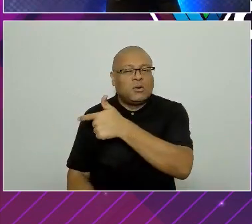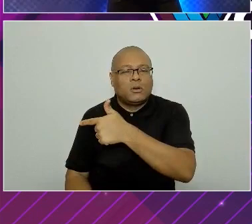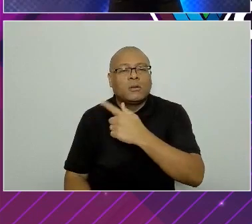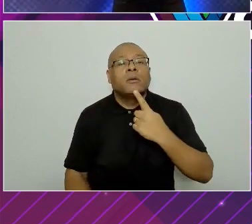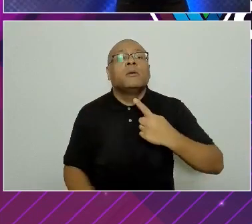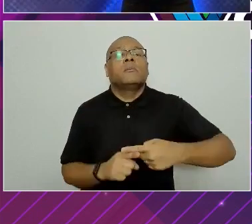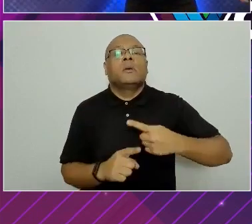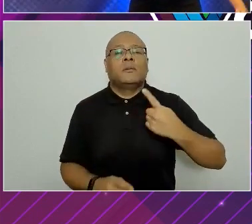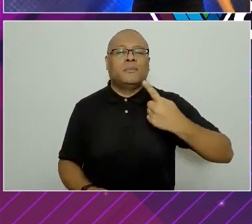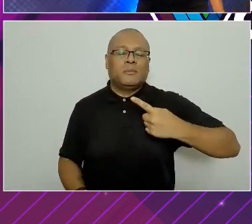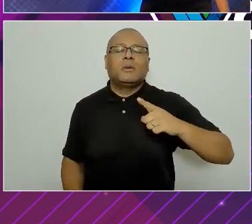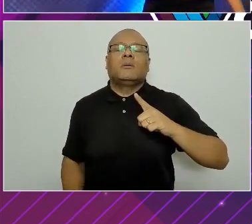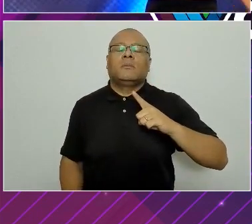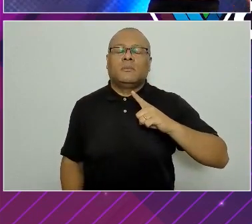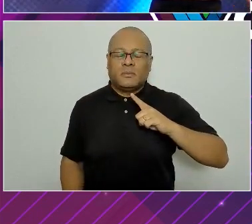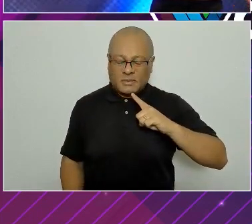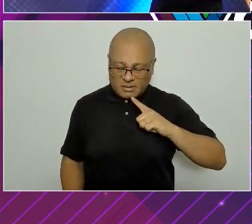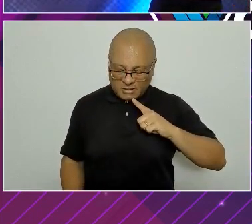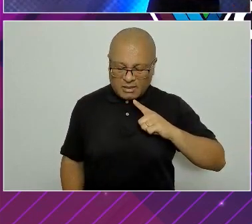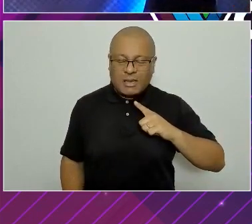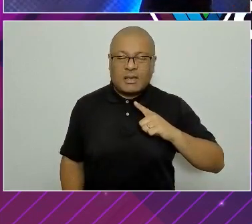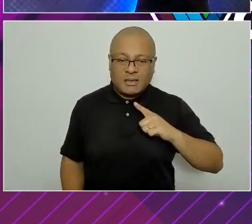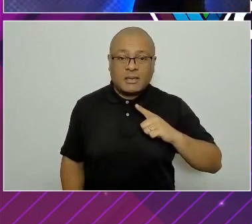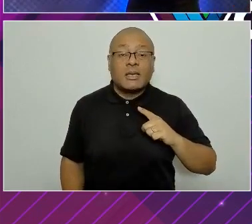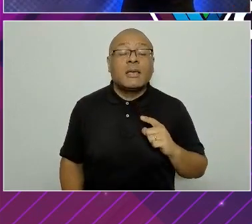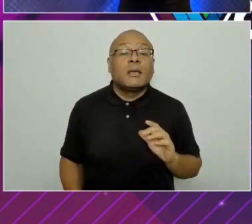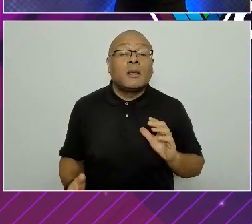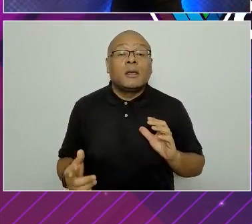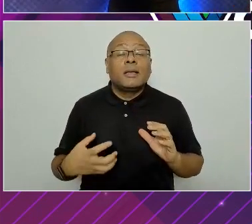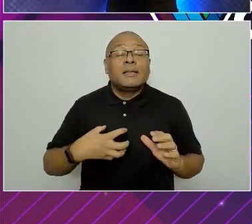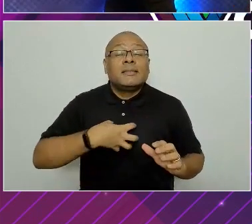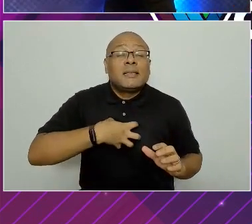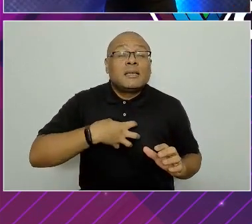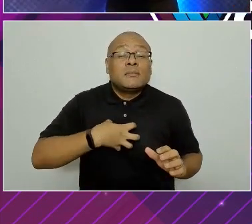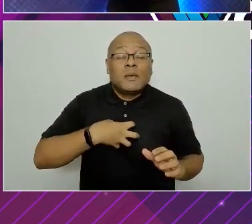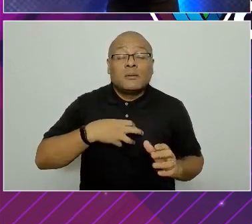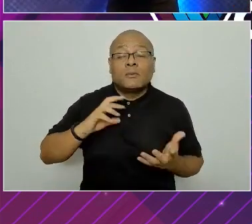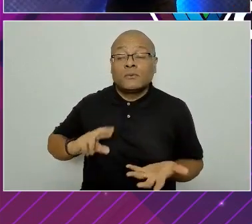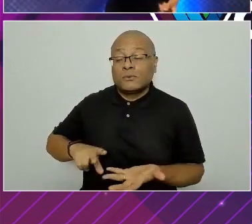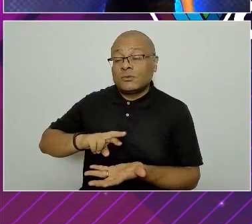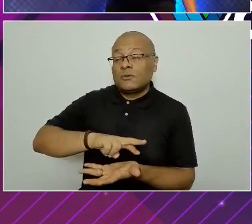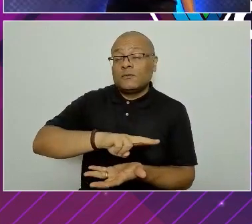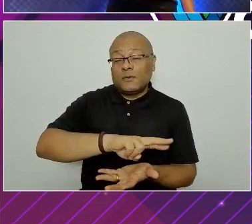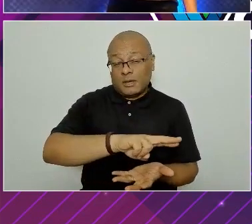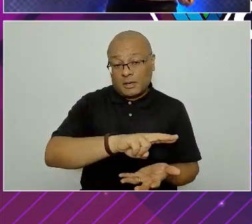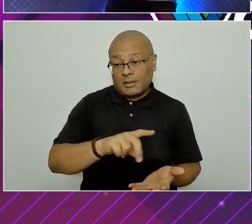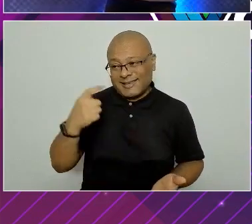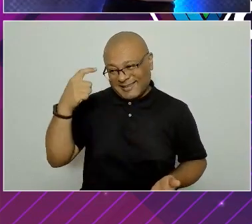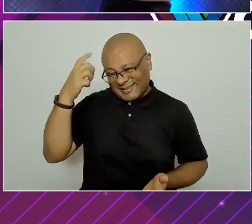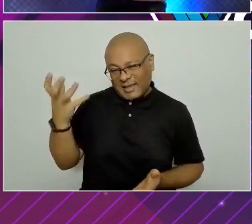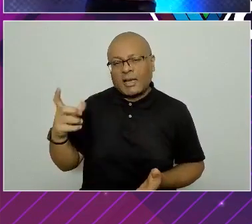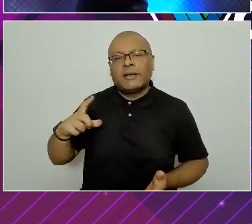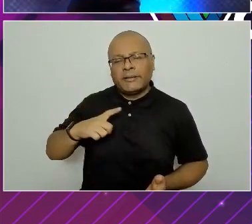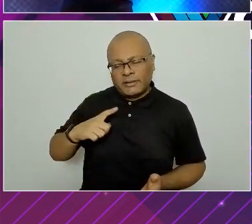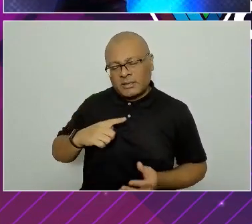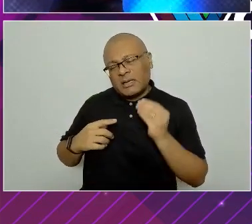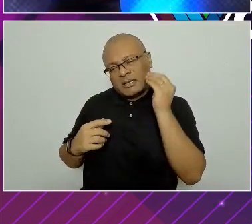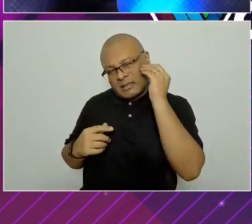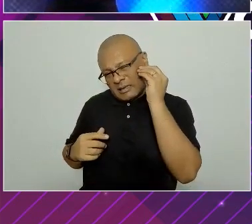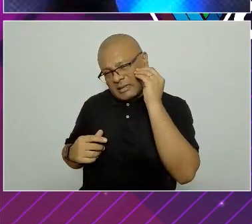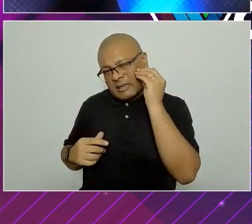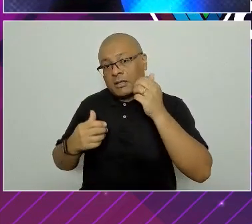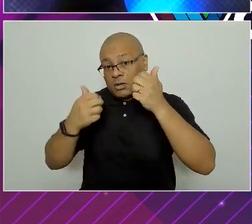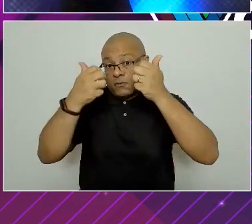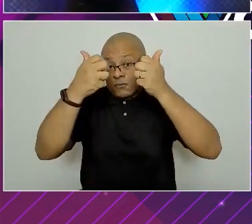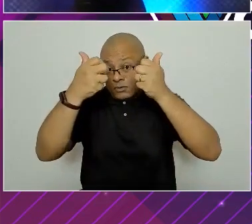tem diversos outros fatores sensoriais. Muitas pessoas que trabalham com IA, elas simulam fatores sensoriais. Daqui a pouquinho eu vou trazer um